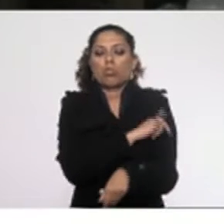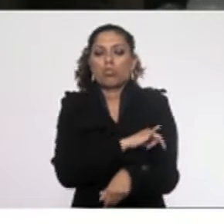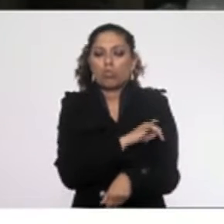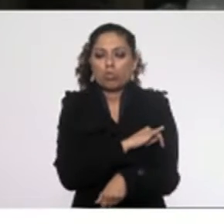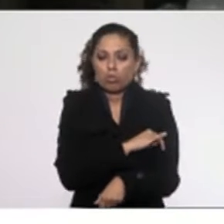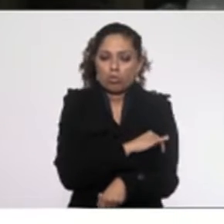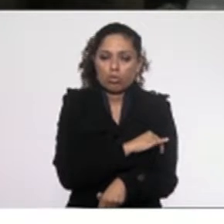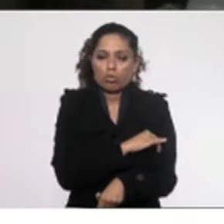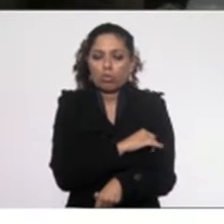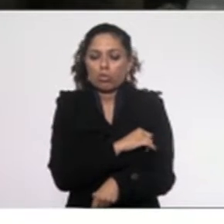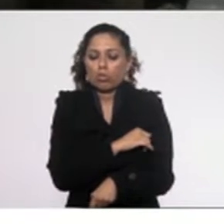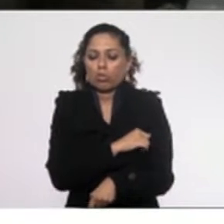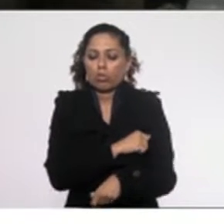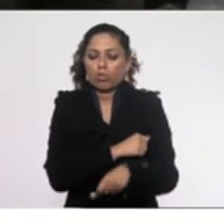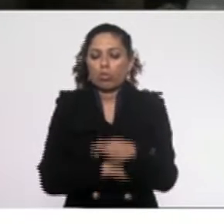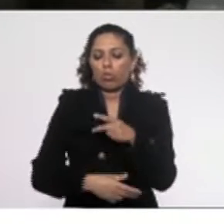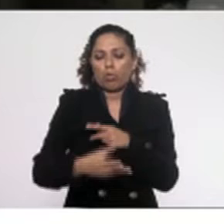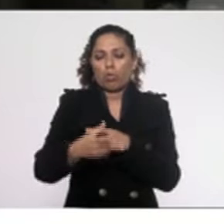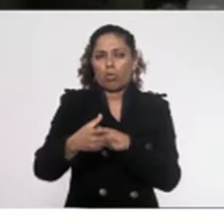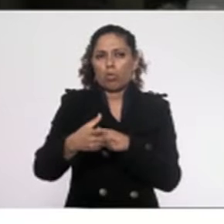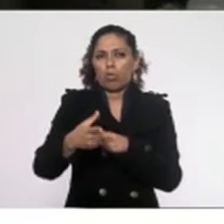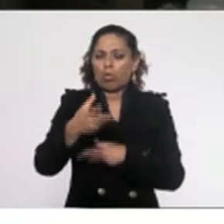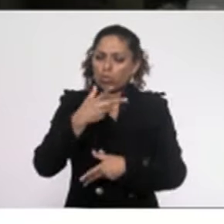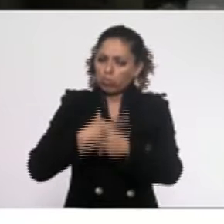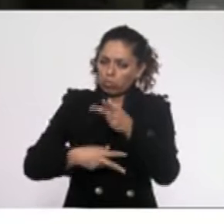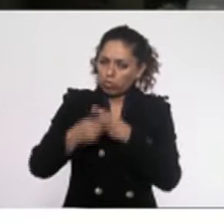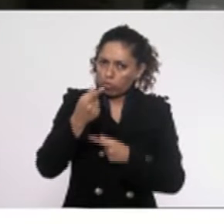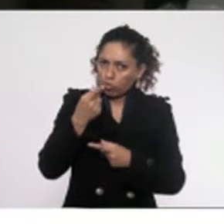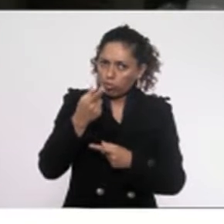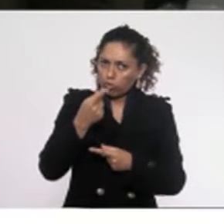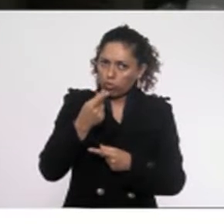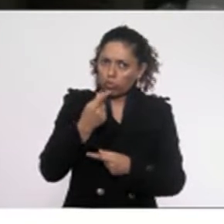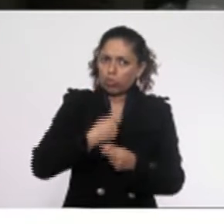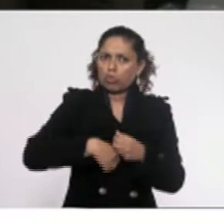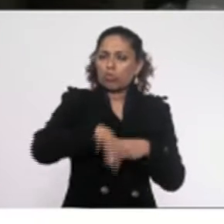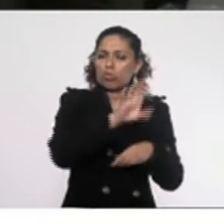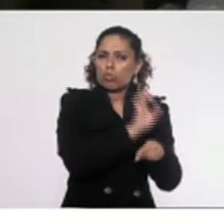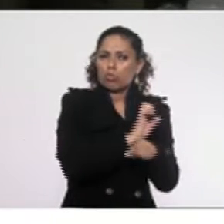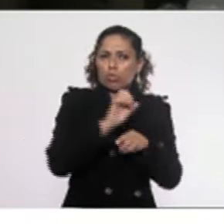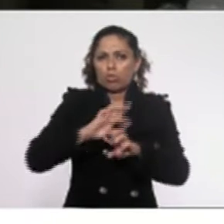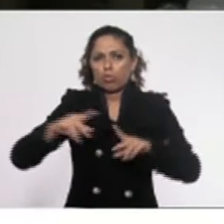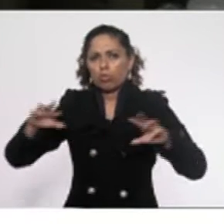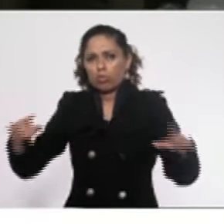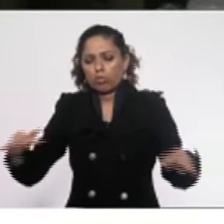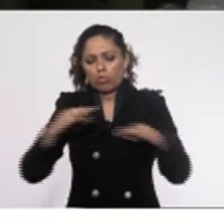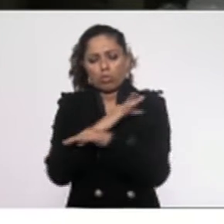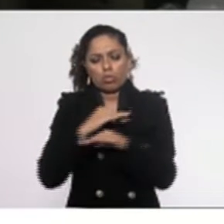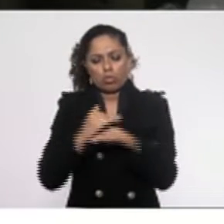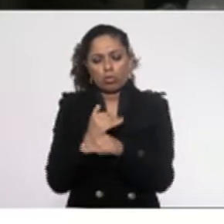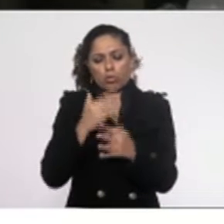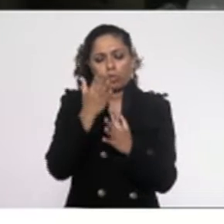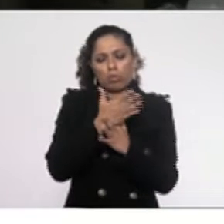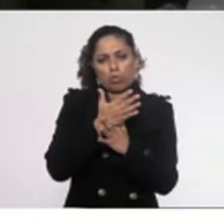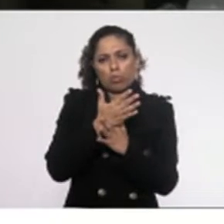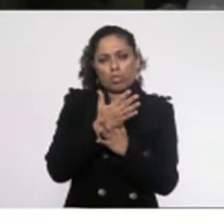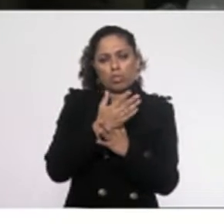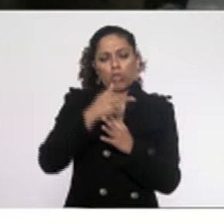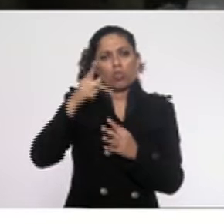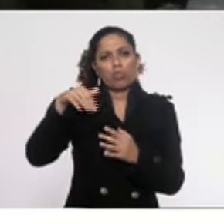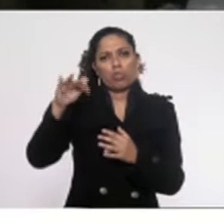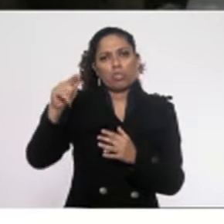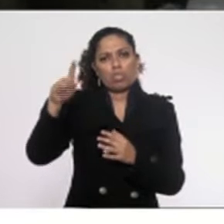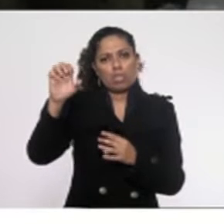à conta da compensação financeira pela União, aos Estados, Distrito Federal e aos municípios, a partir da parcela do